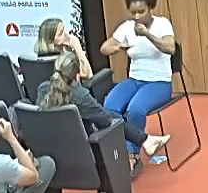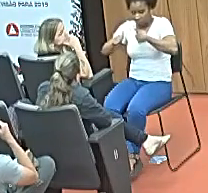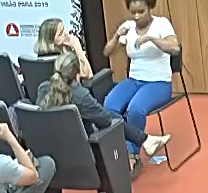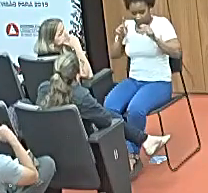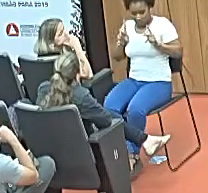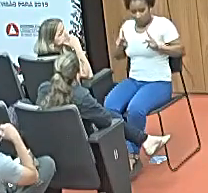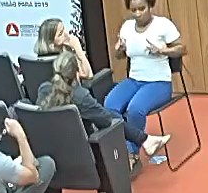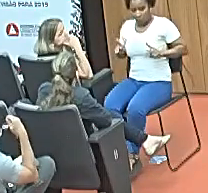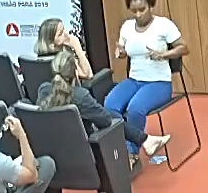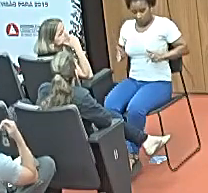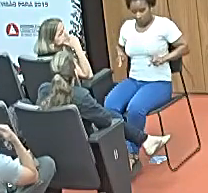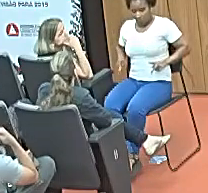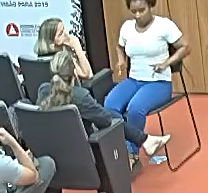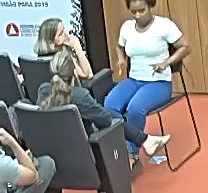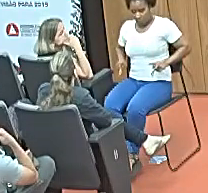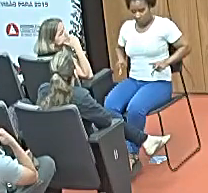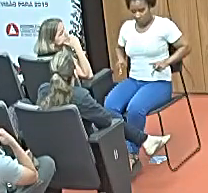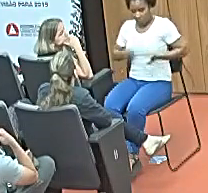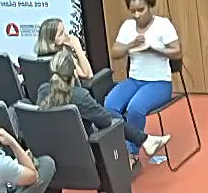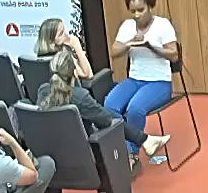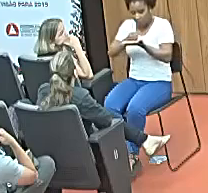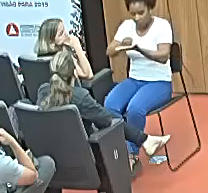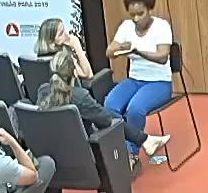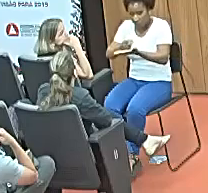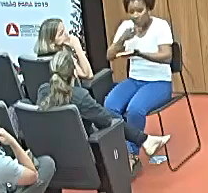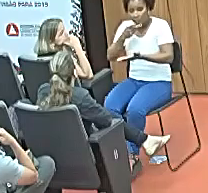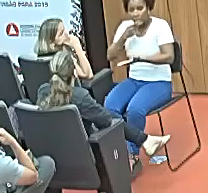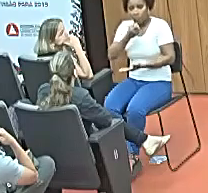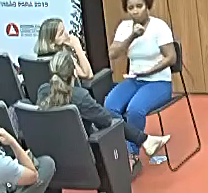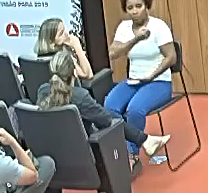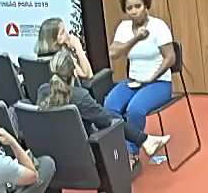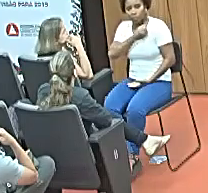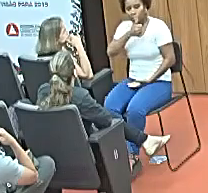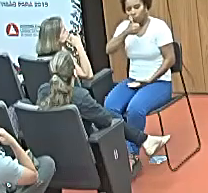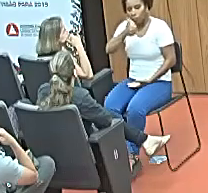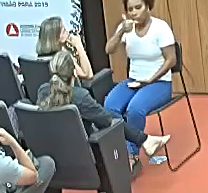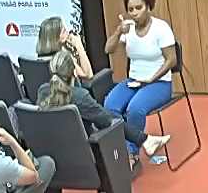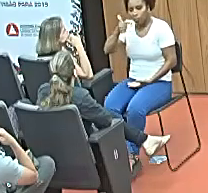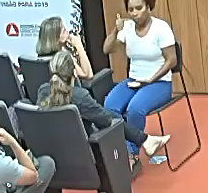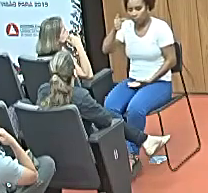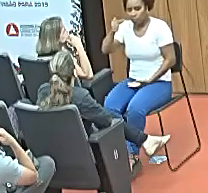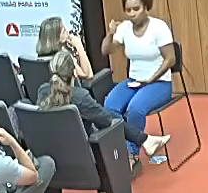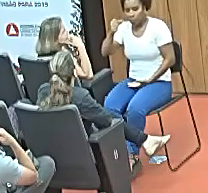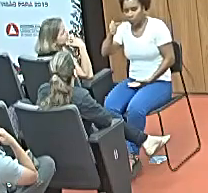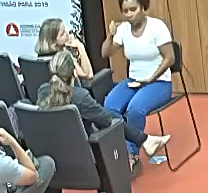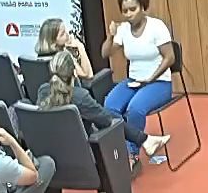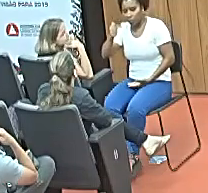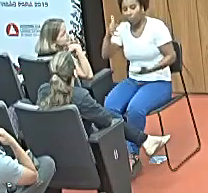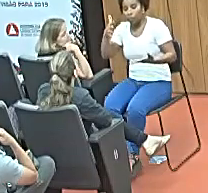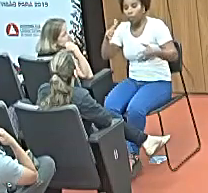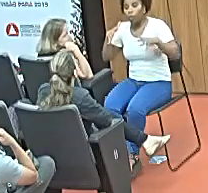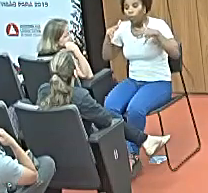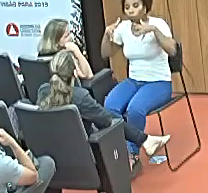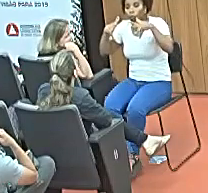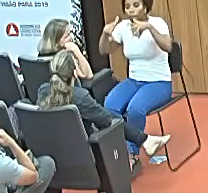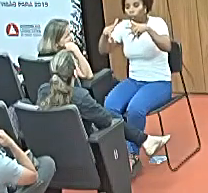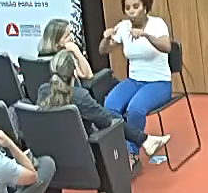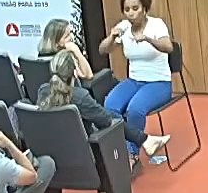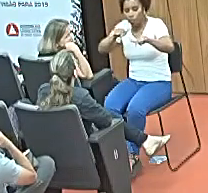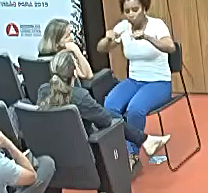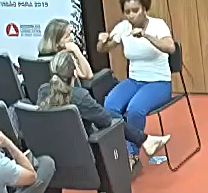é a são 127 inclusão produtiva para o mundo do trabalho as principais alterações